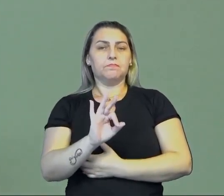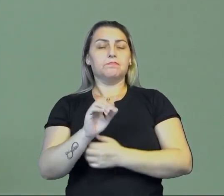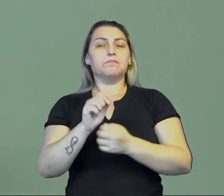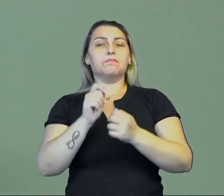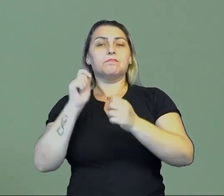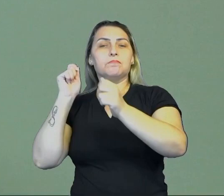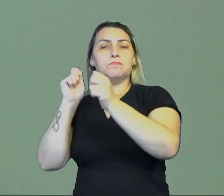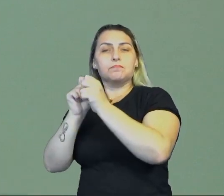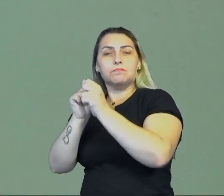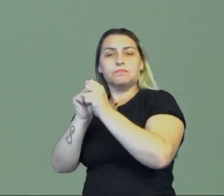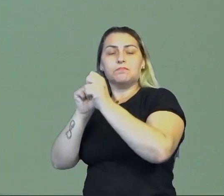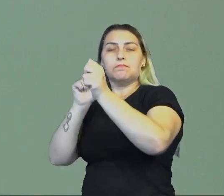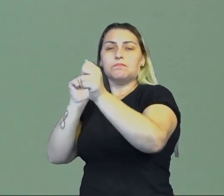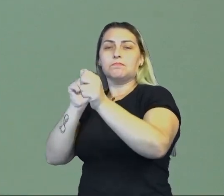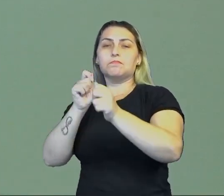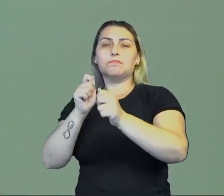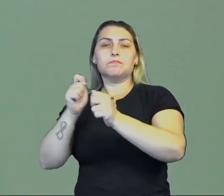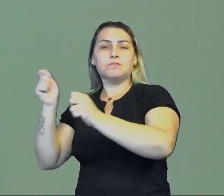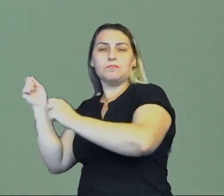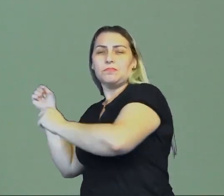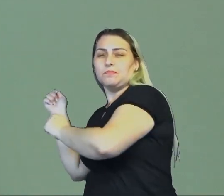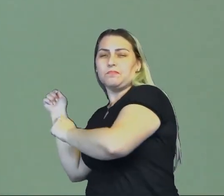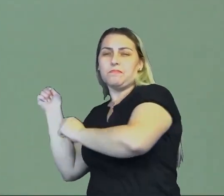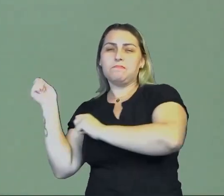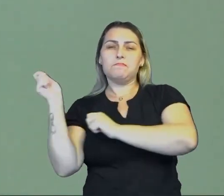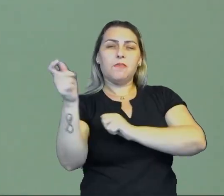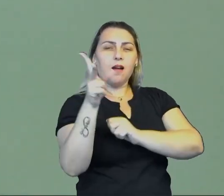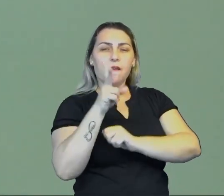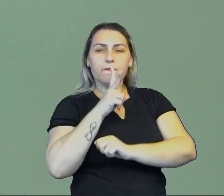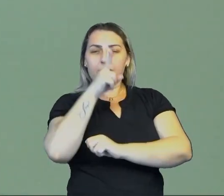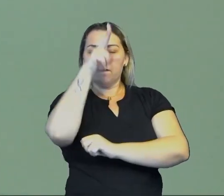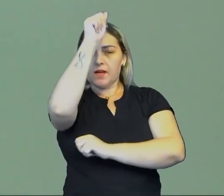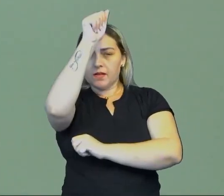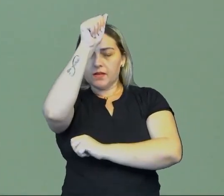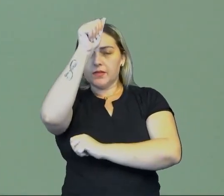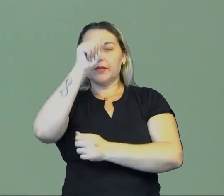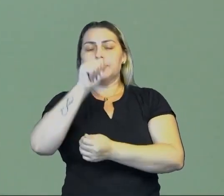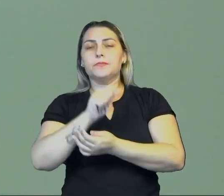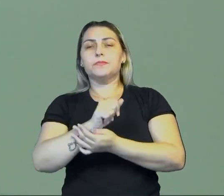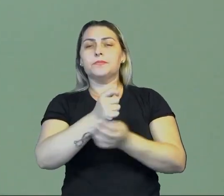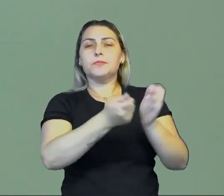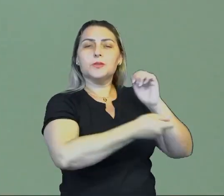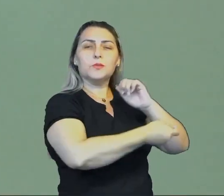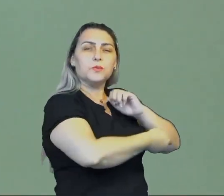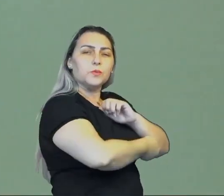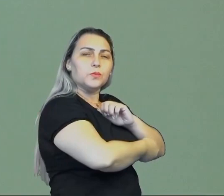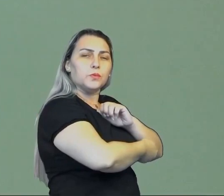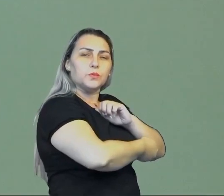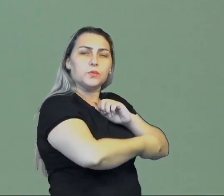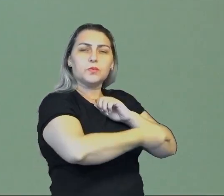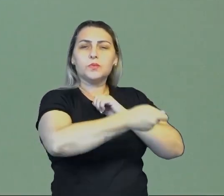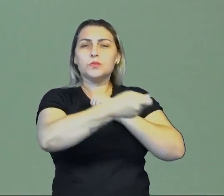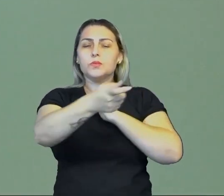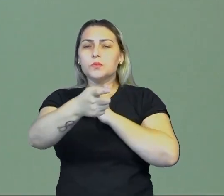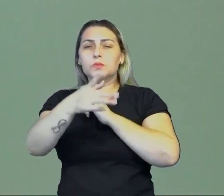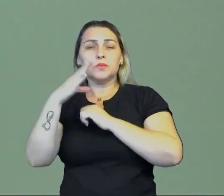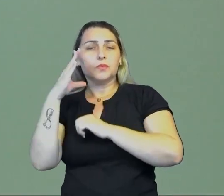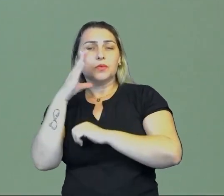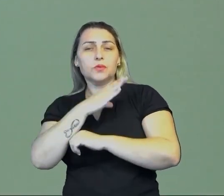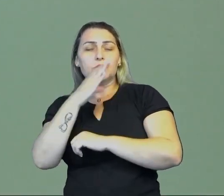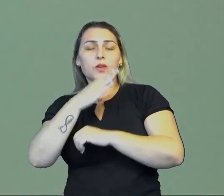lancei arremesso arremessei joguei ali lançamento a velocidade